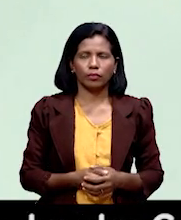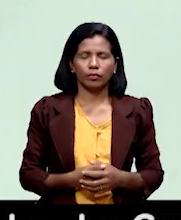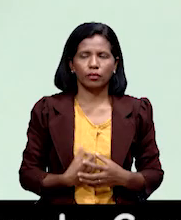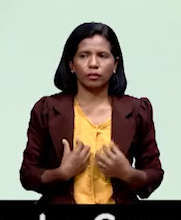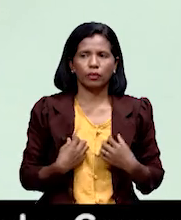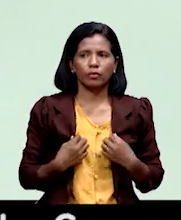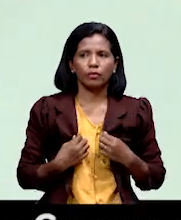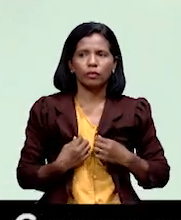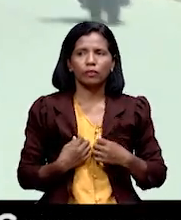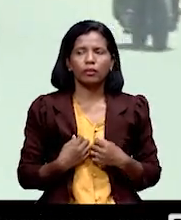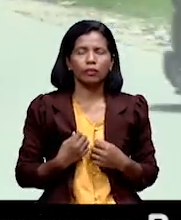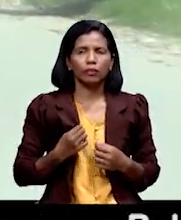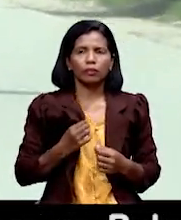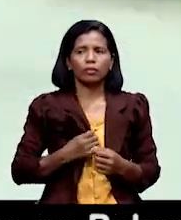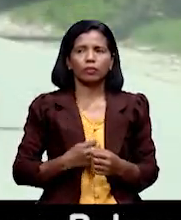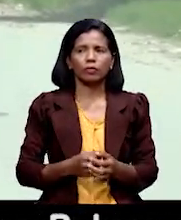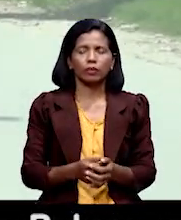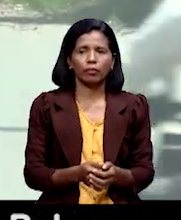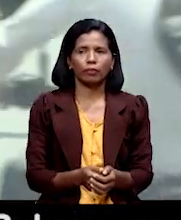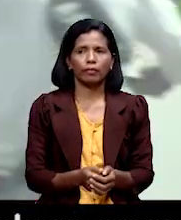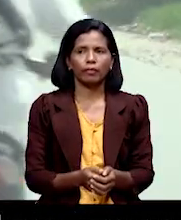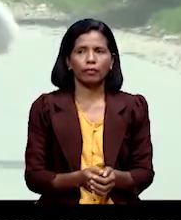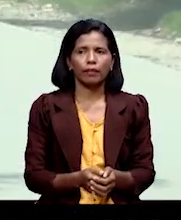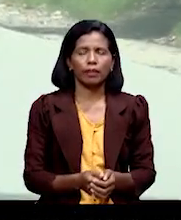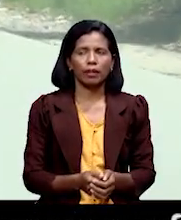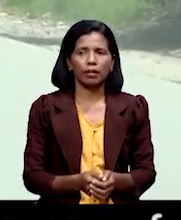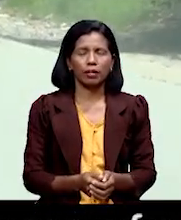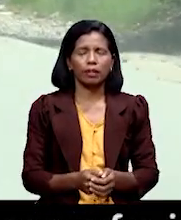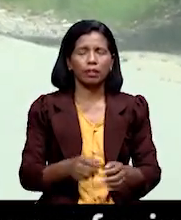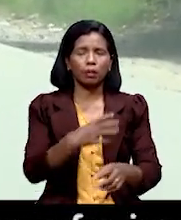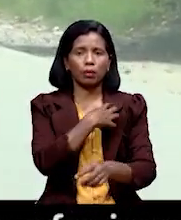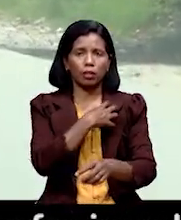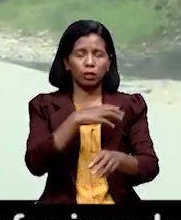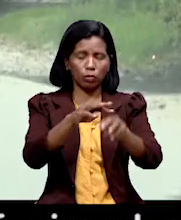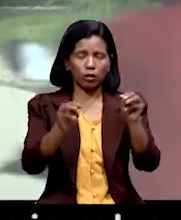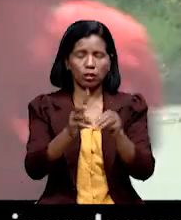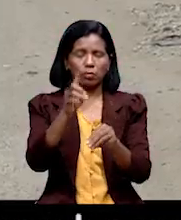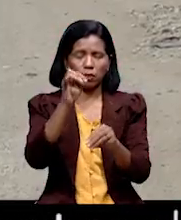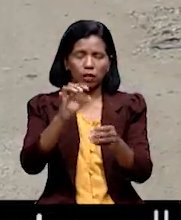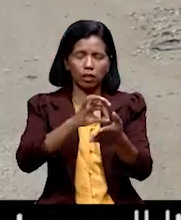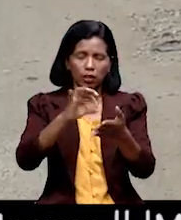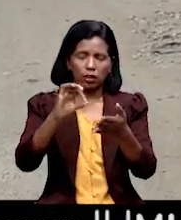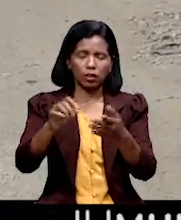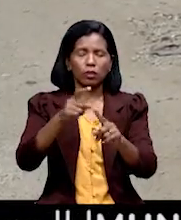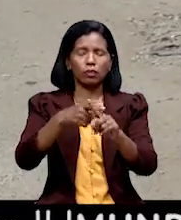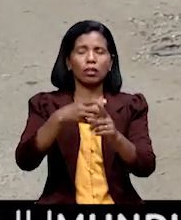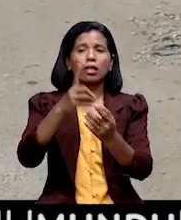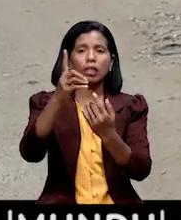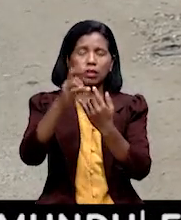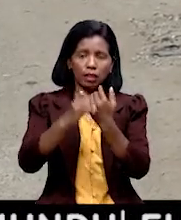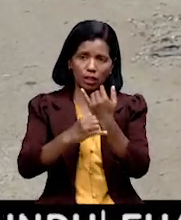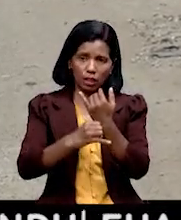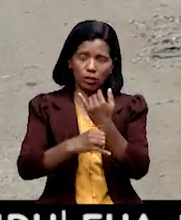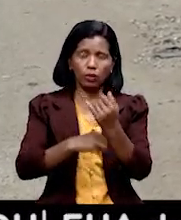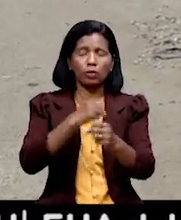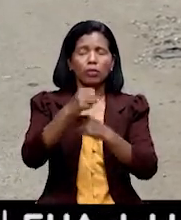Trânsito comando PNT do município dele resiste caso acidente de tráfego nebe acontece durante fulan janeiro to fulan dezembro tinha ringrua Aruanu